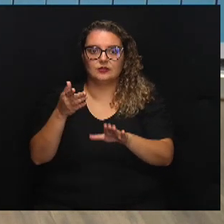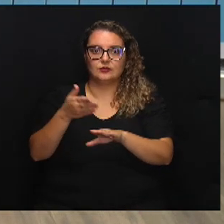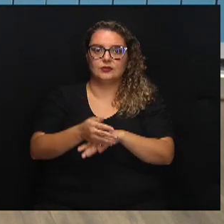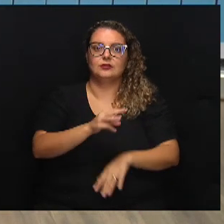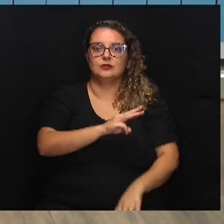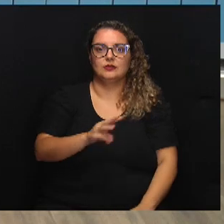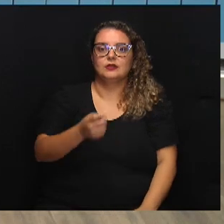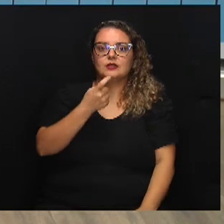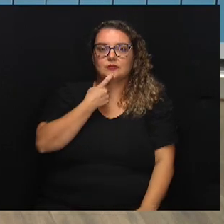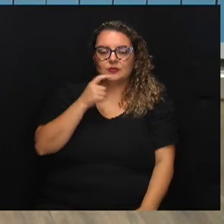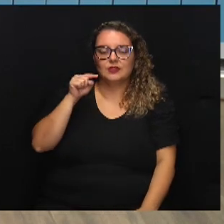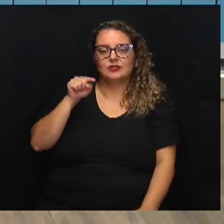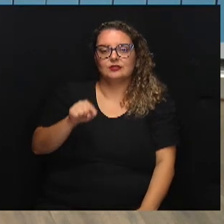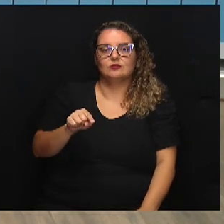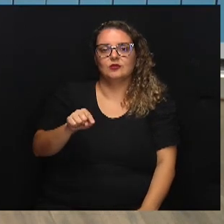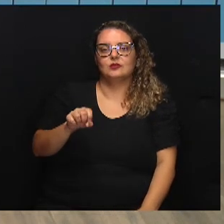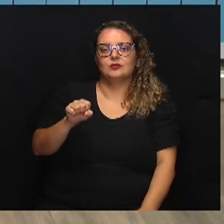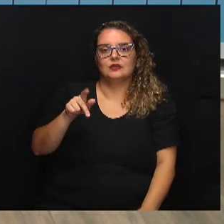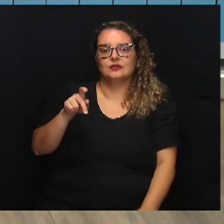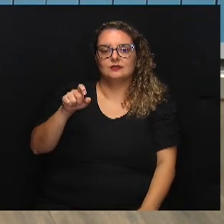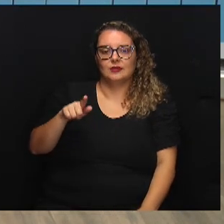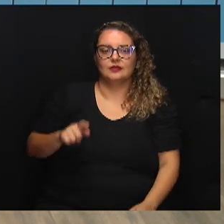site